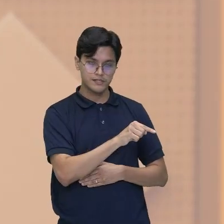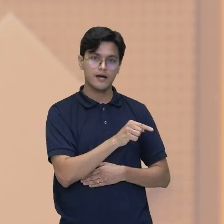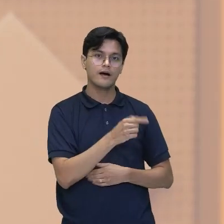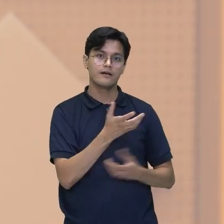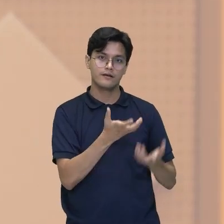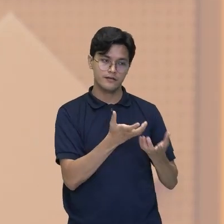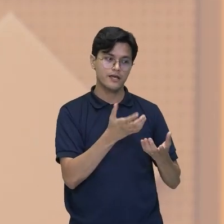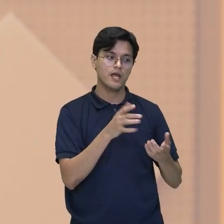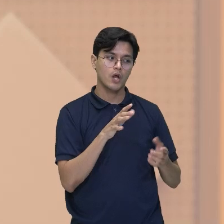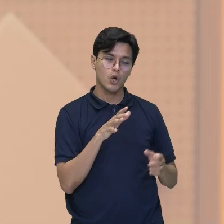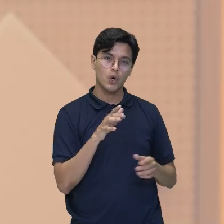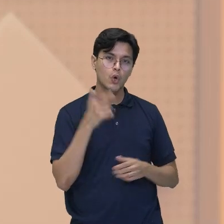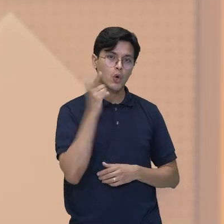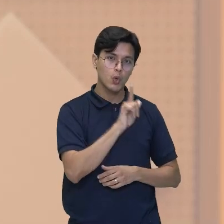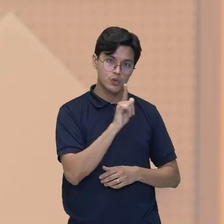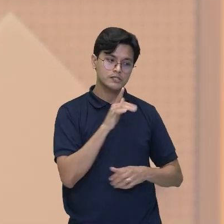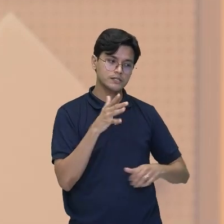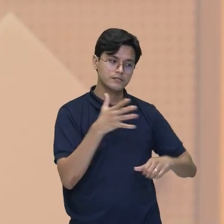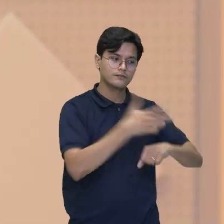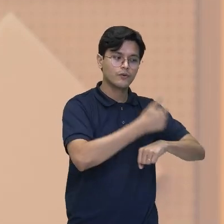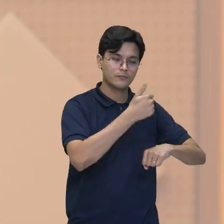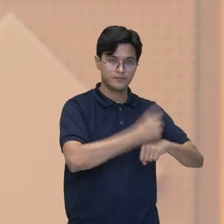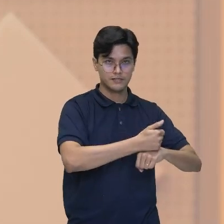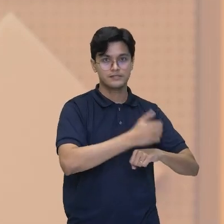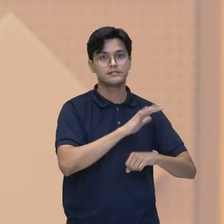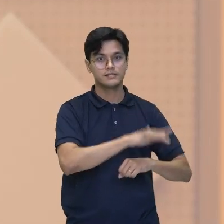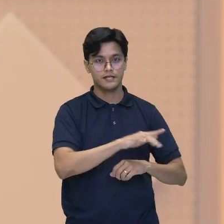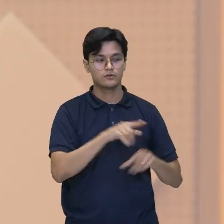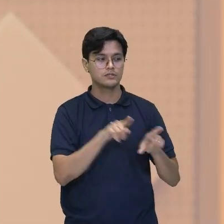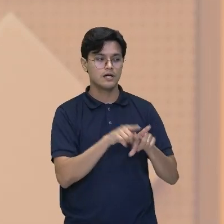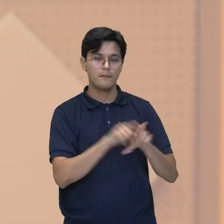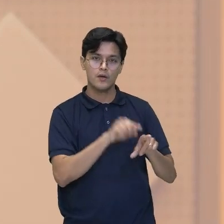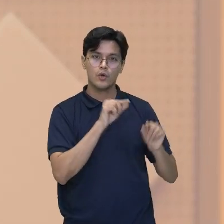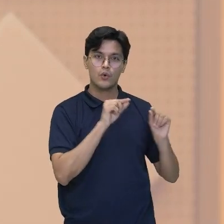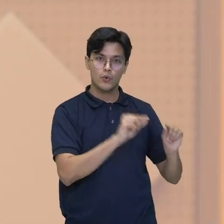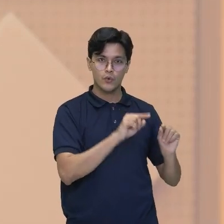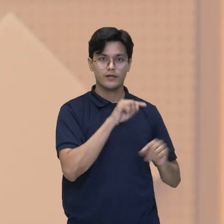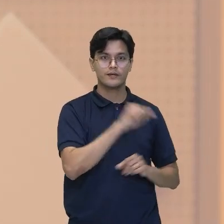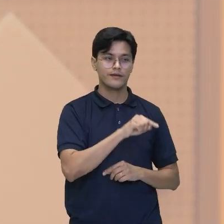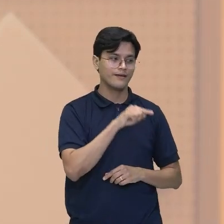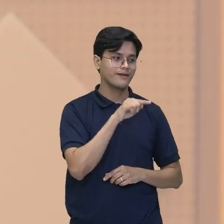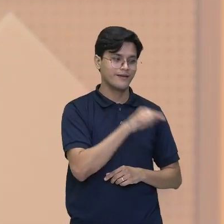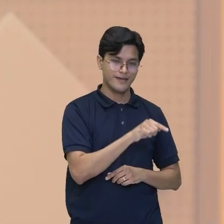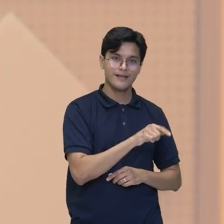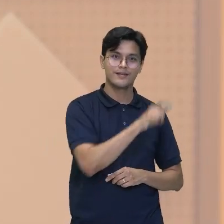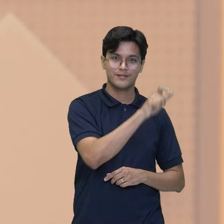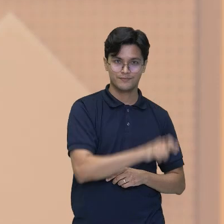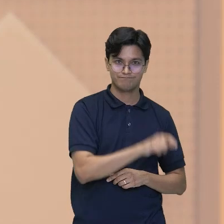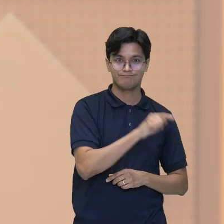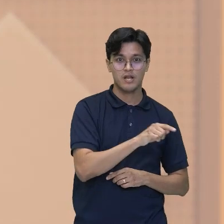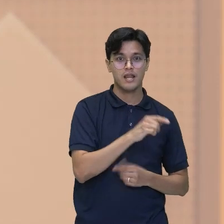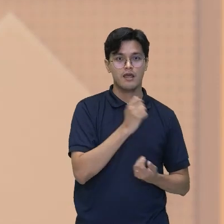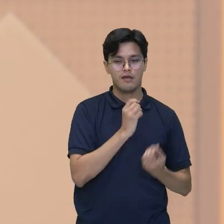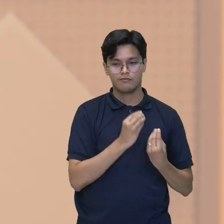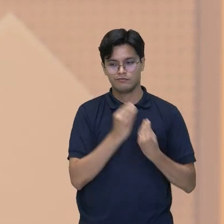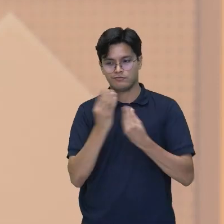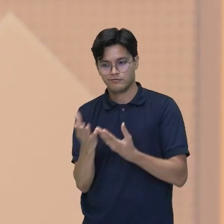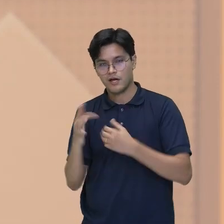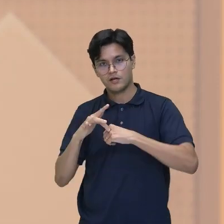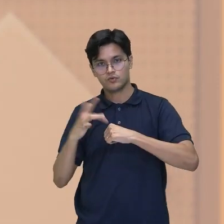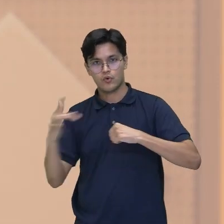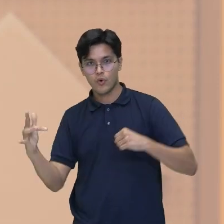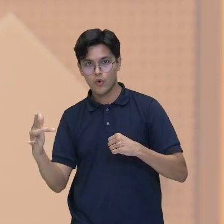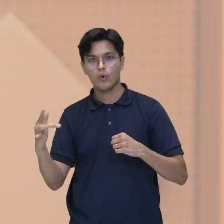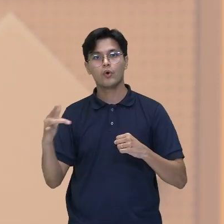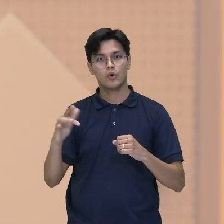metais preciosos para a coroa espanhola e nesse contexto, né, ele vai acabar dominando um